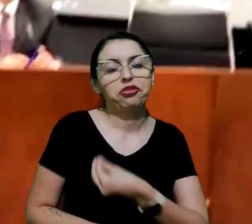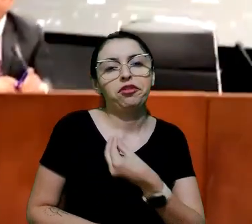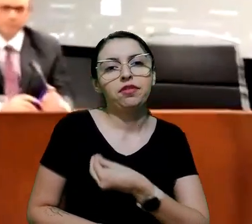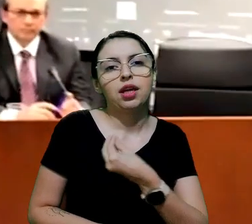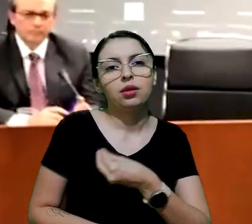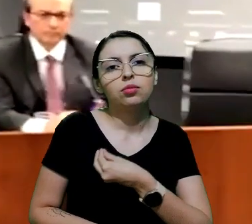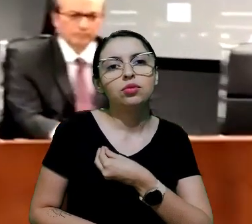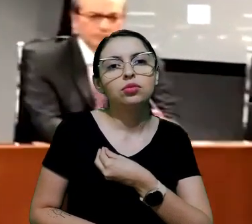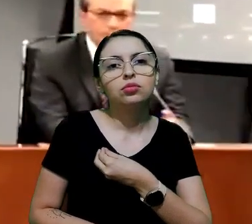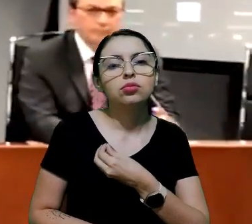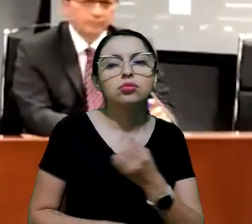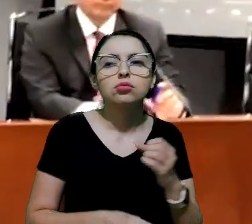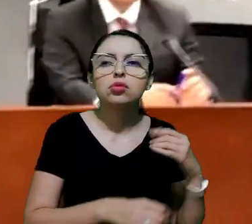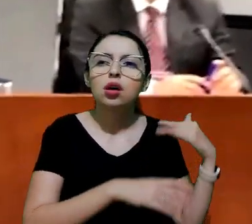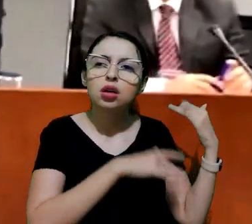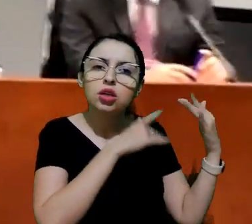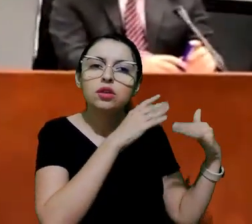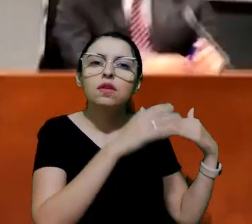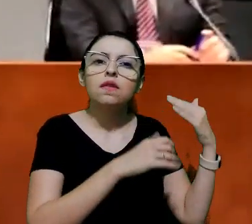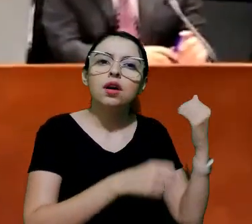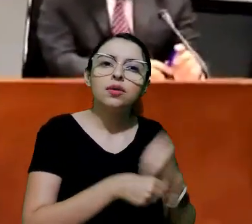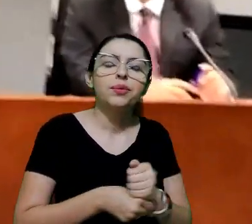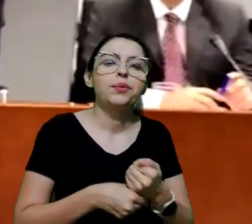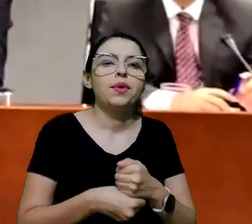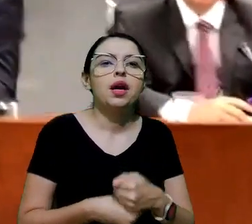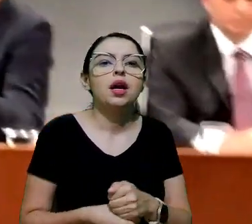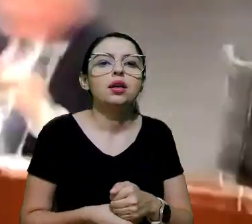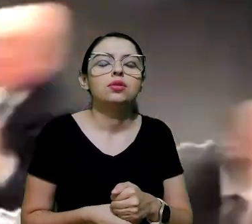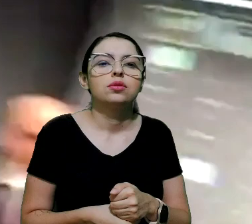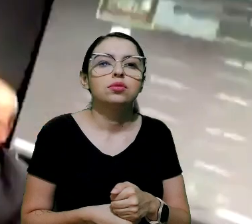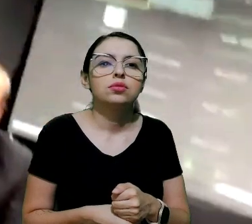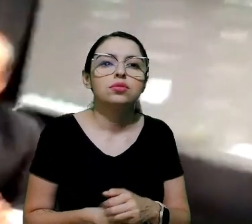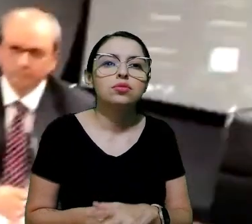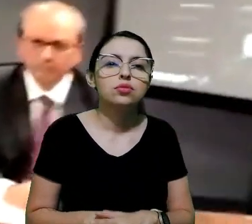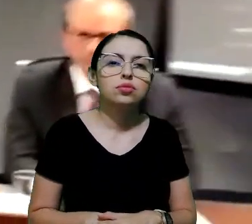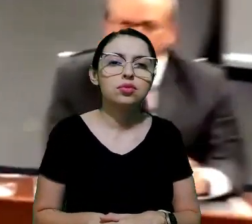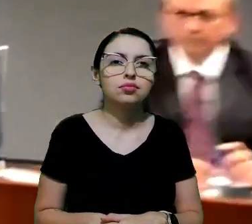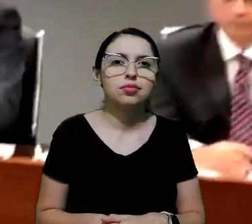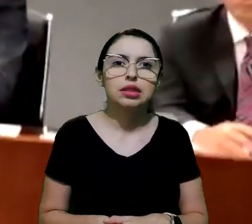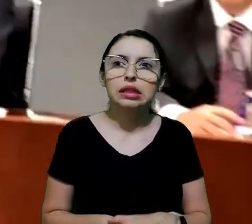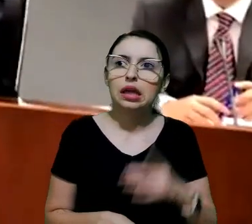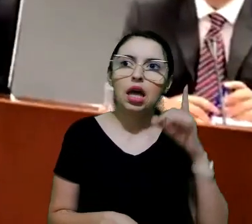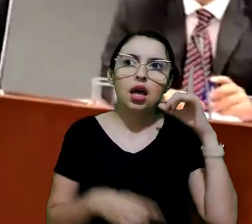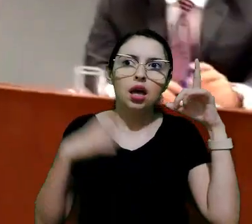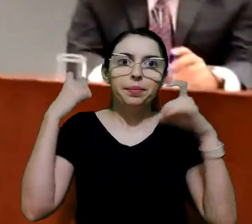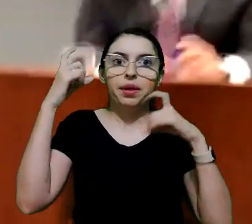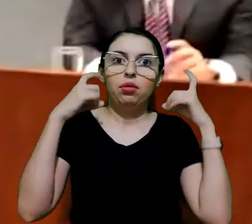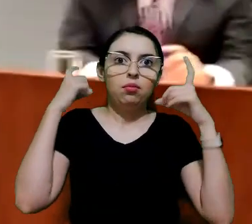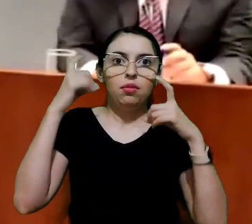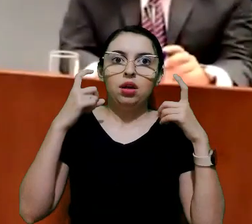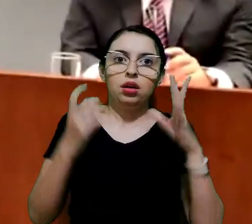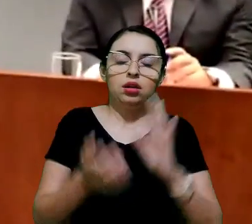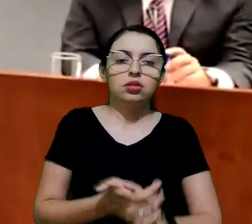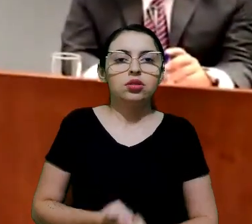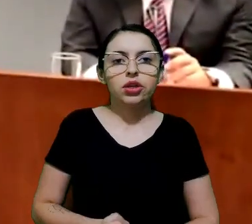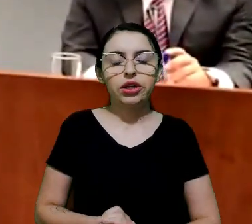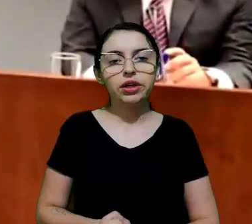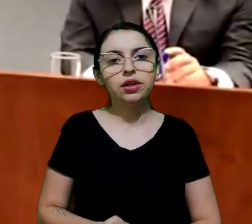ao longo dos anos o teatro do absurdo saiu do palco. Absurdos acontecendo.